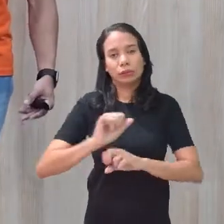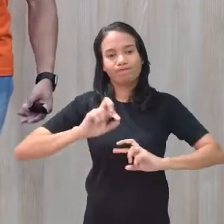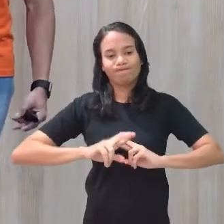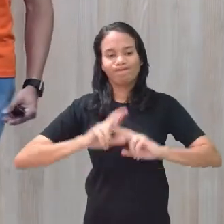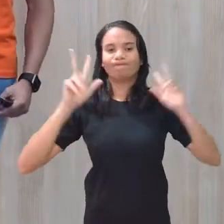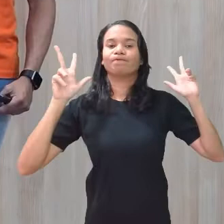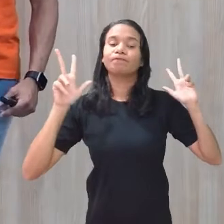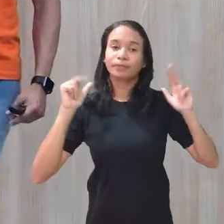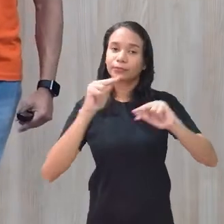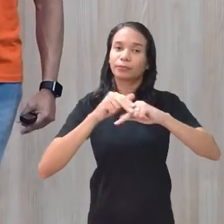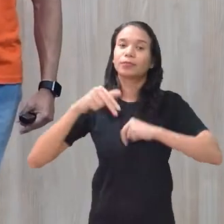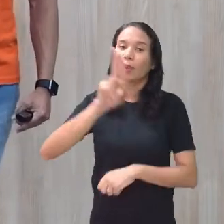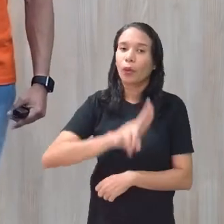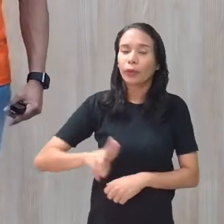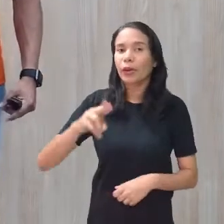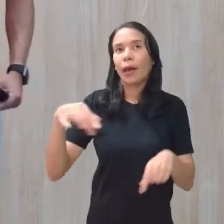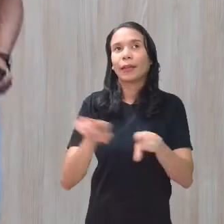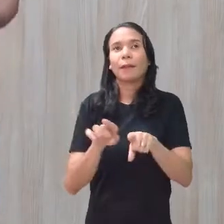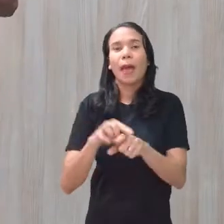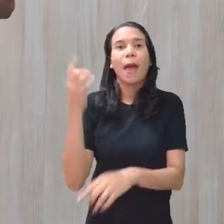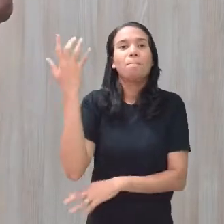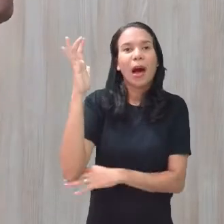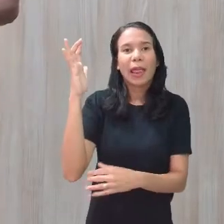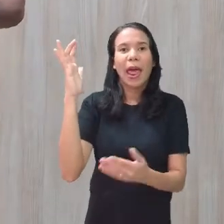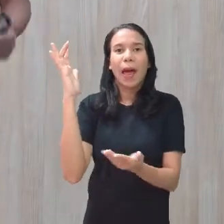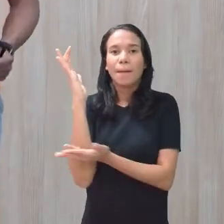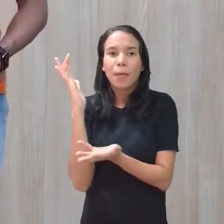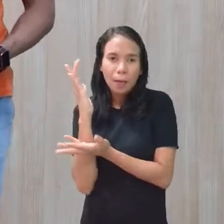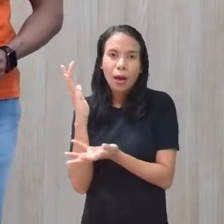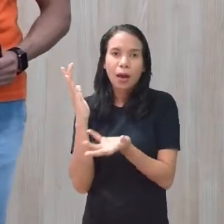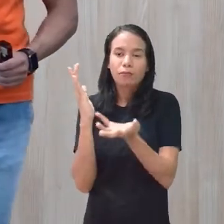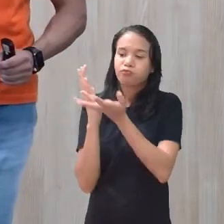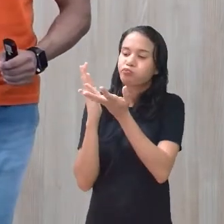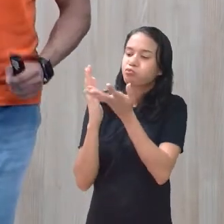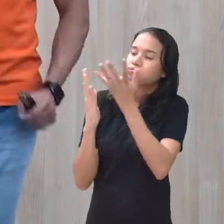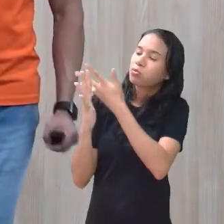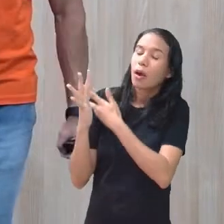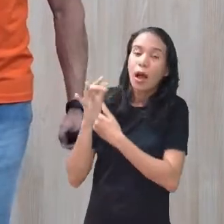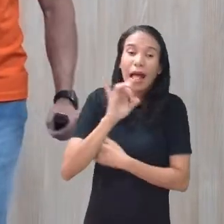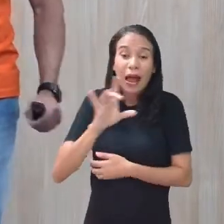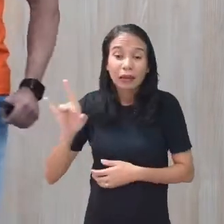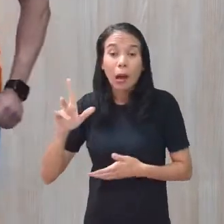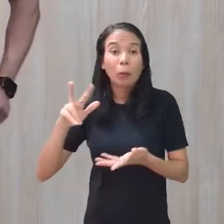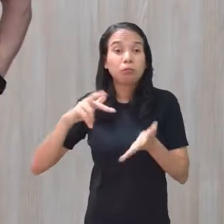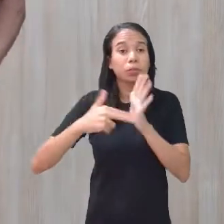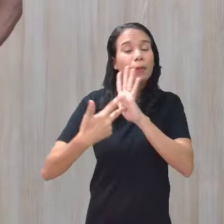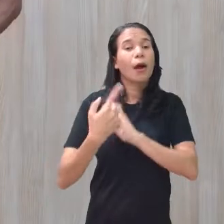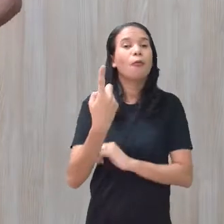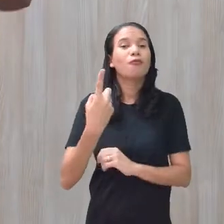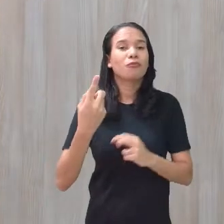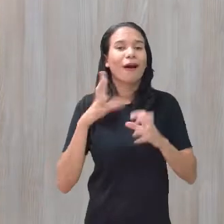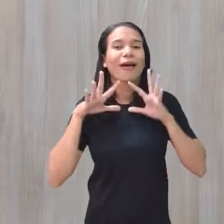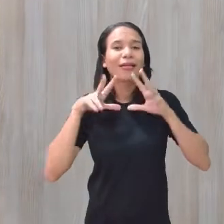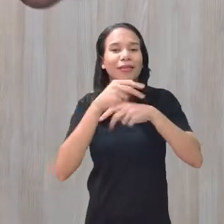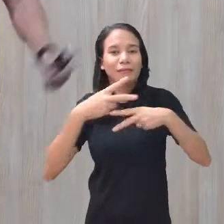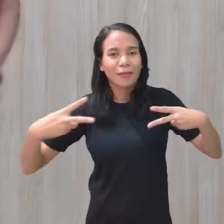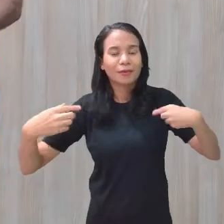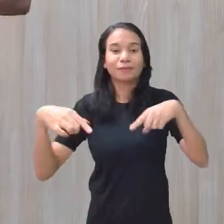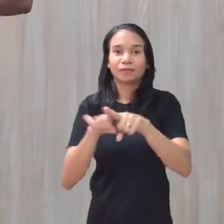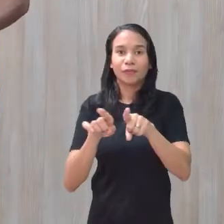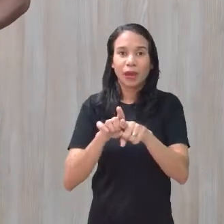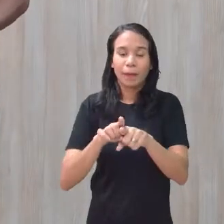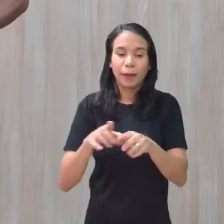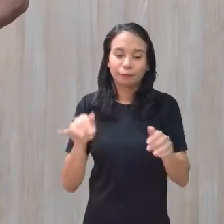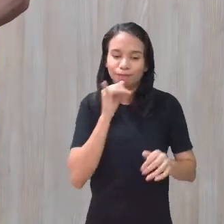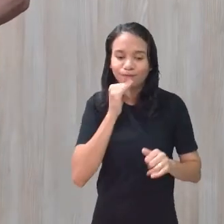formas, certo? Utilizavam gravetos, cada gravetinho representava um animal, eles faziam